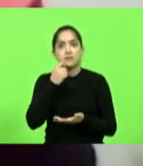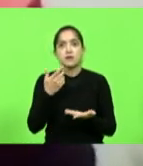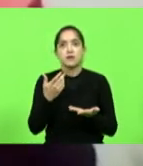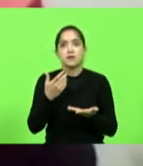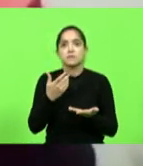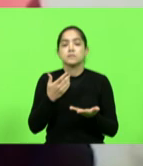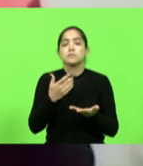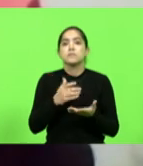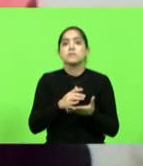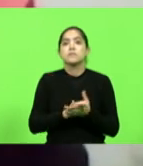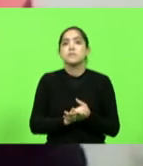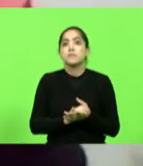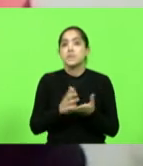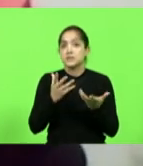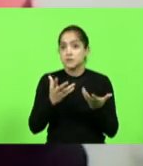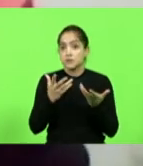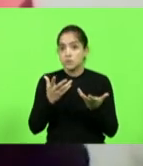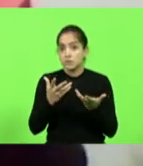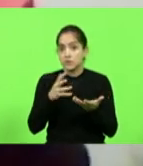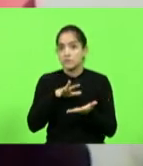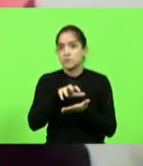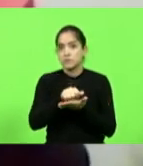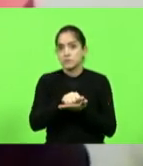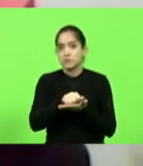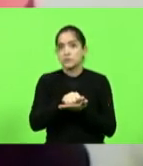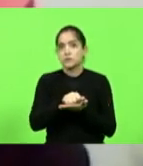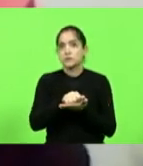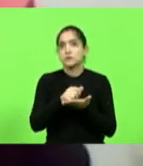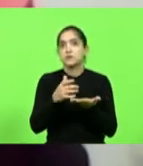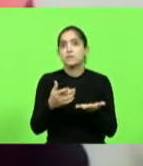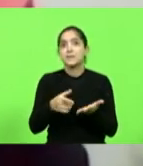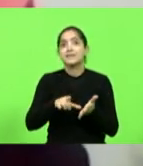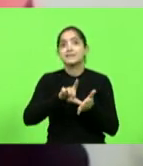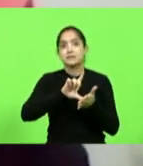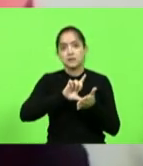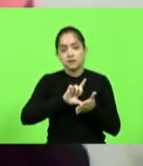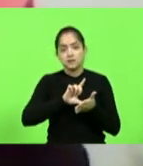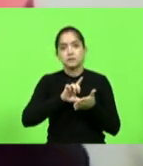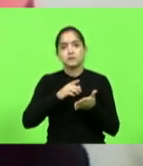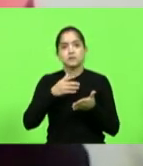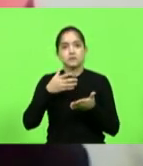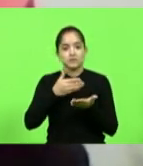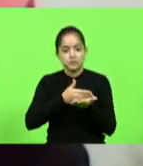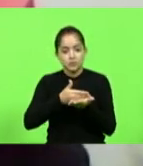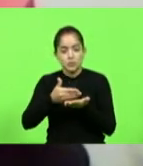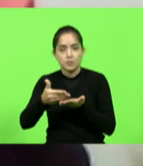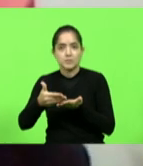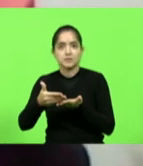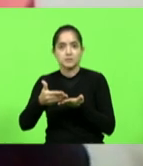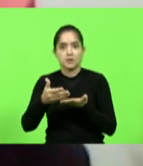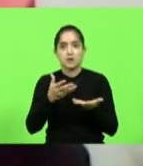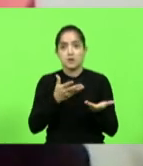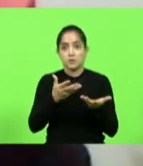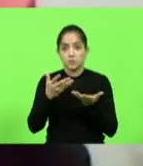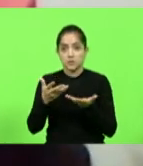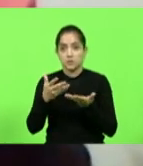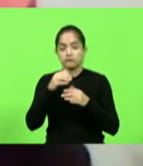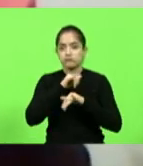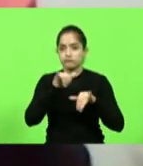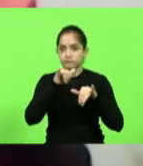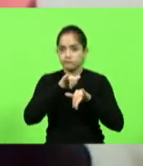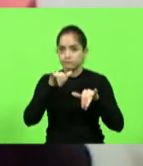final, mas eu também quero fazer o registro. Mas antes de eu fazer a minha manifestação, eu quero só trazer aqui uma informação